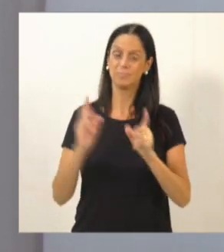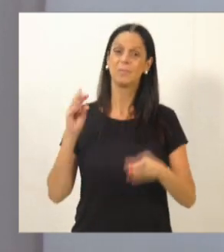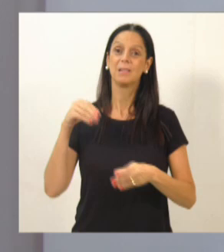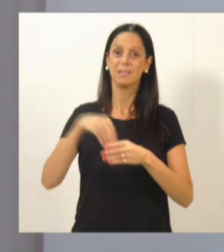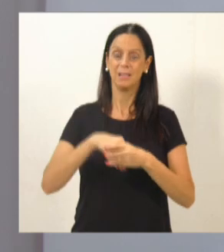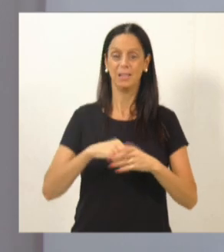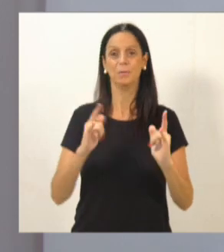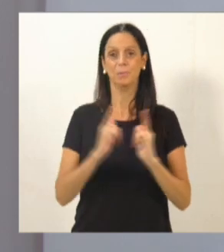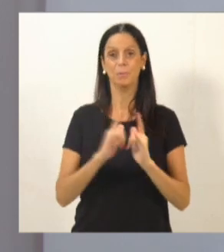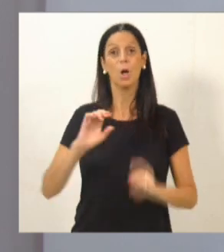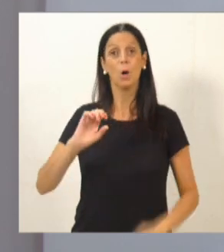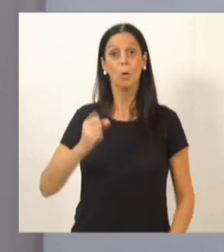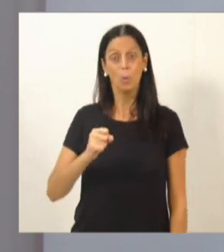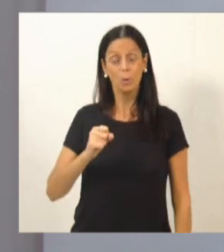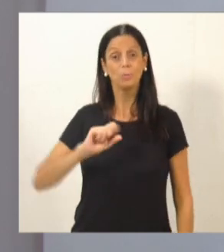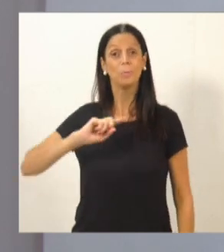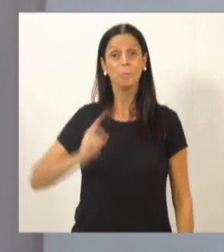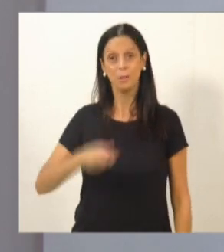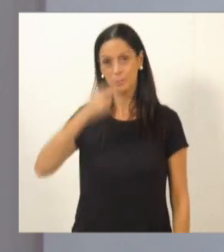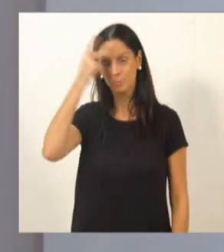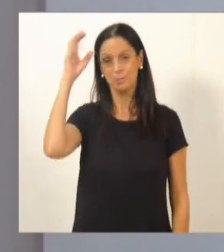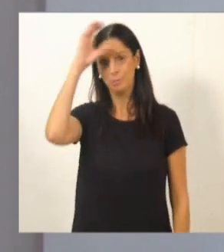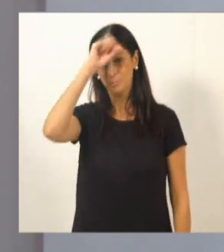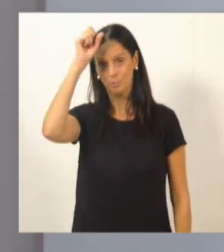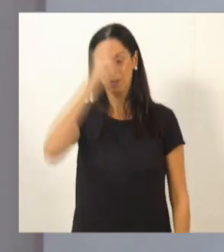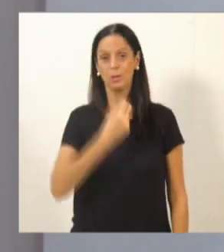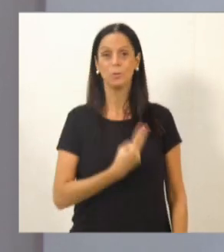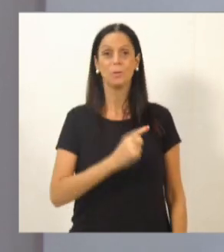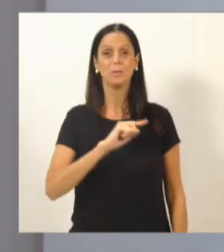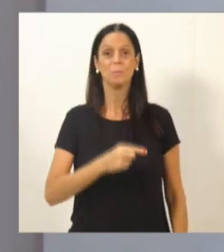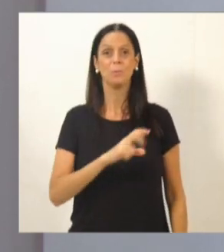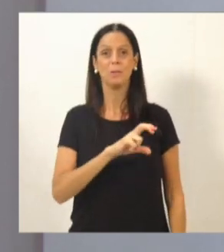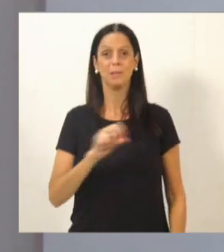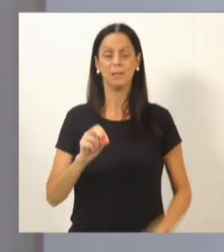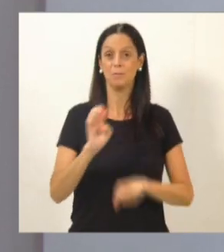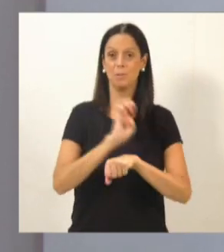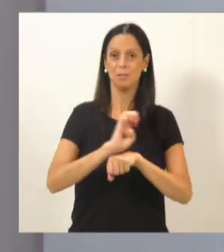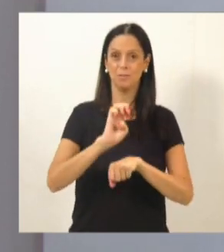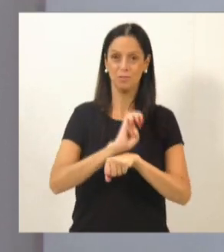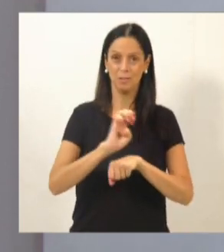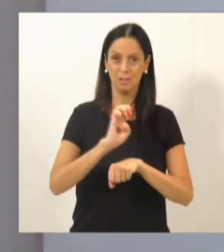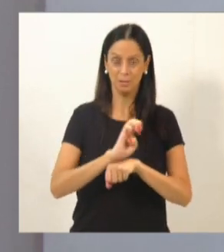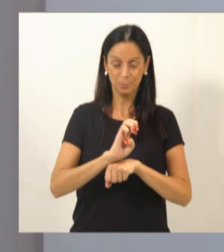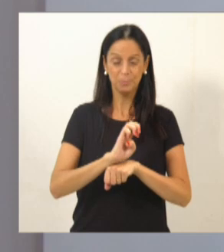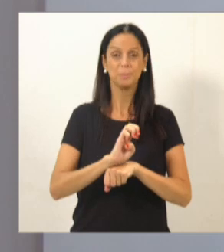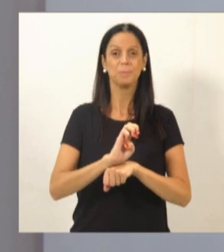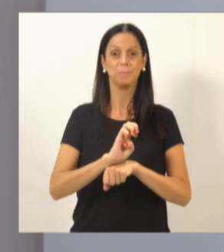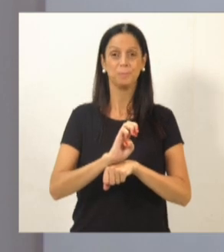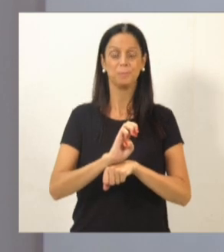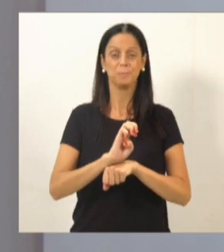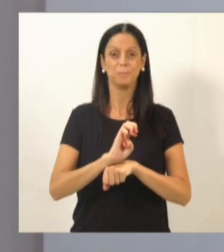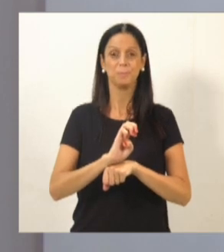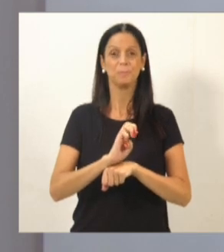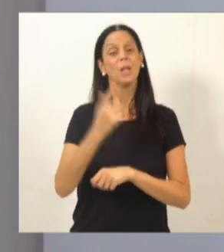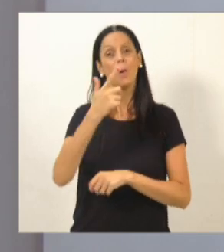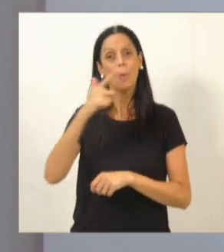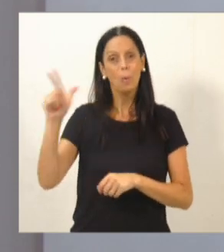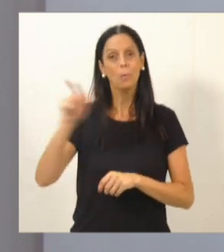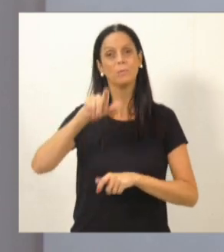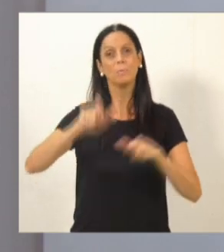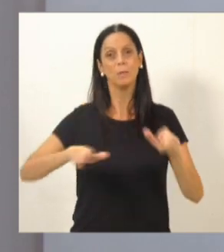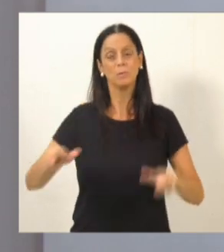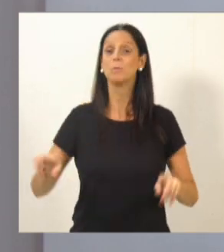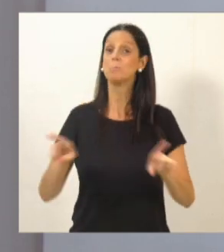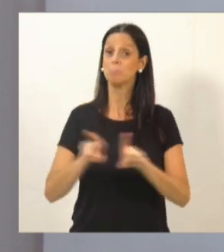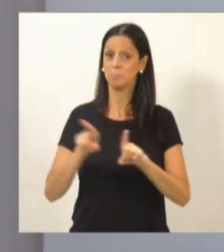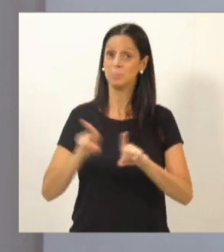mil aprendizes, 2.500 estagiários, mais outras pessoas participando